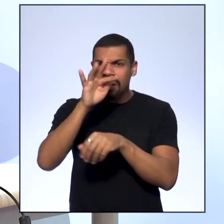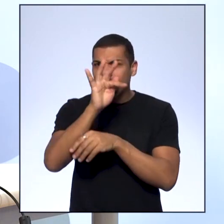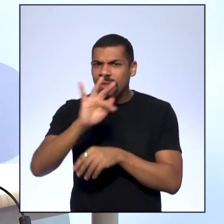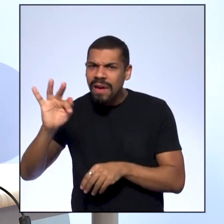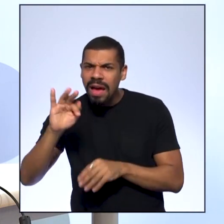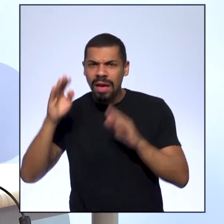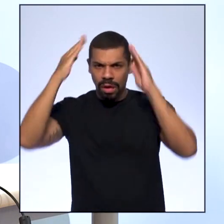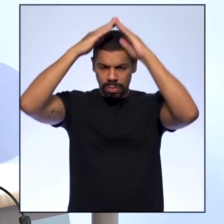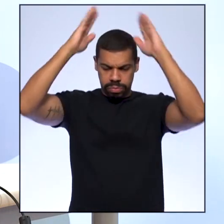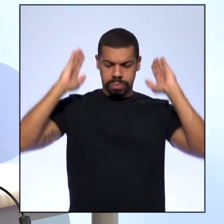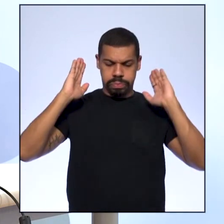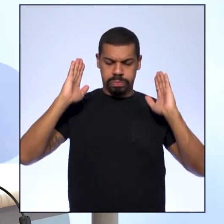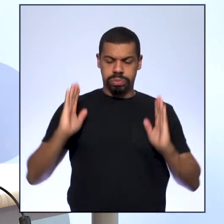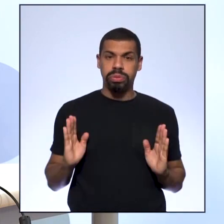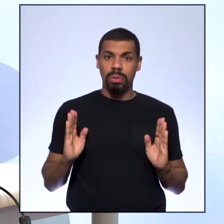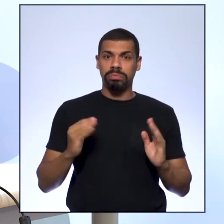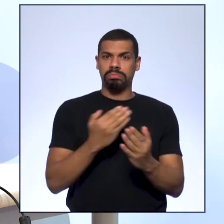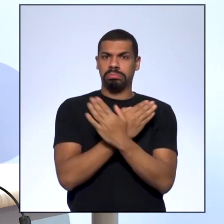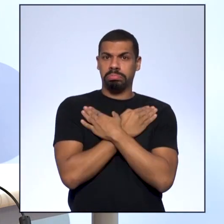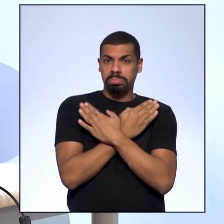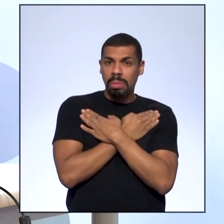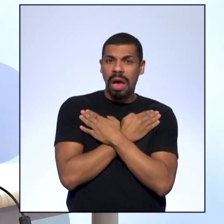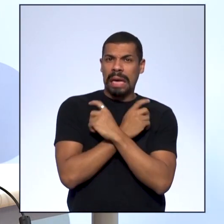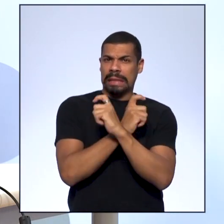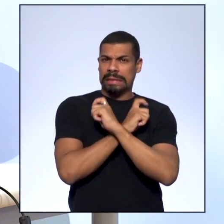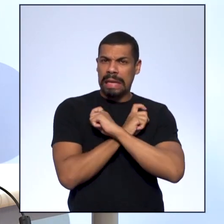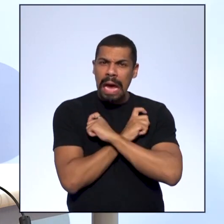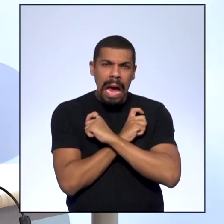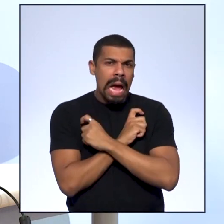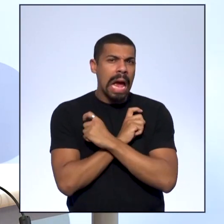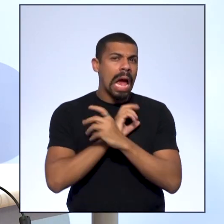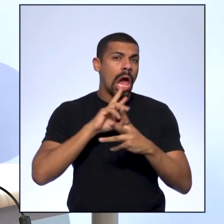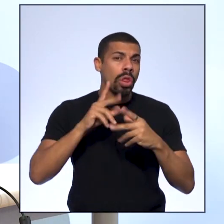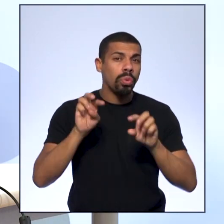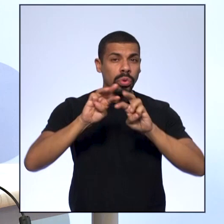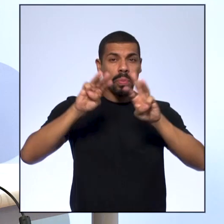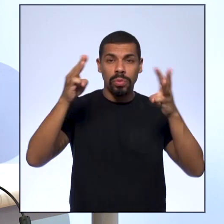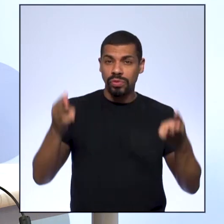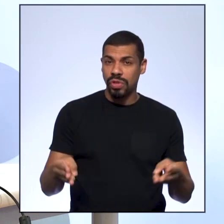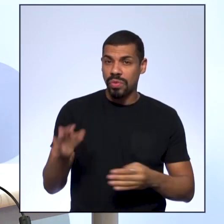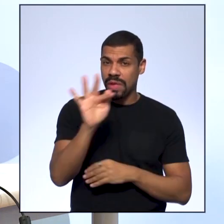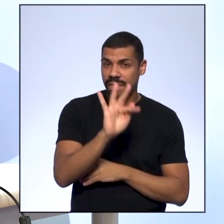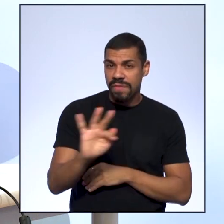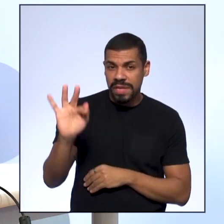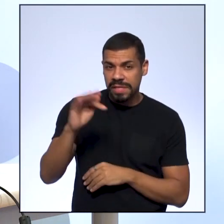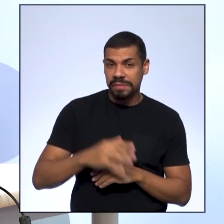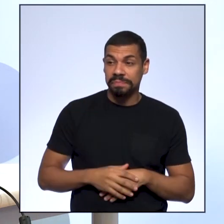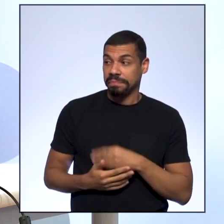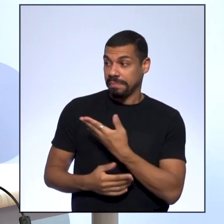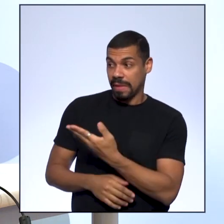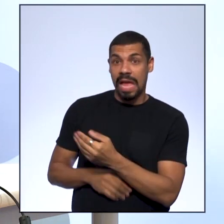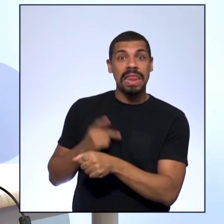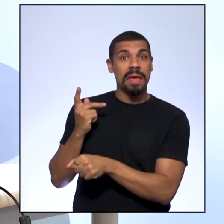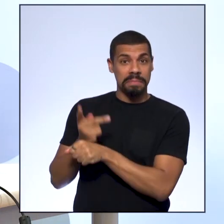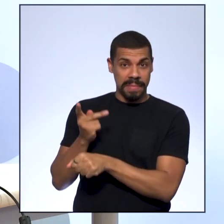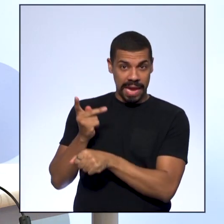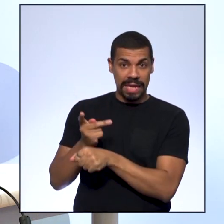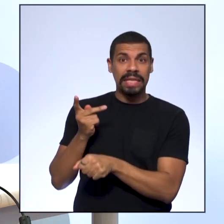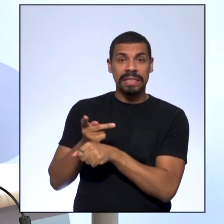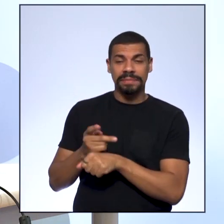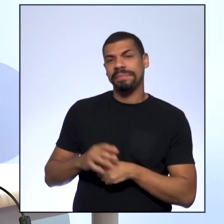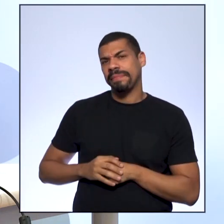que estão em museus da França, tá? Essa pedra de Roseta aí também foi traduzida por